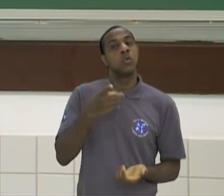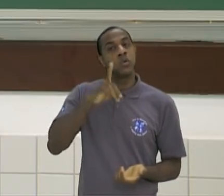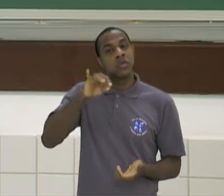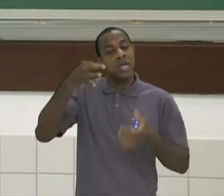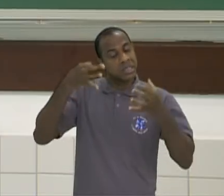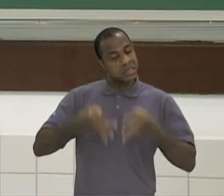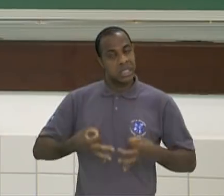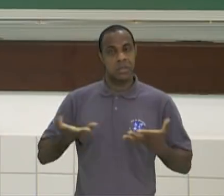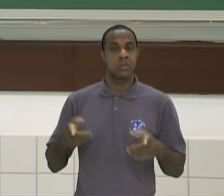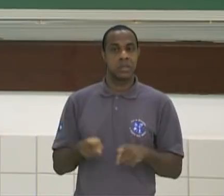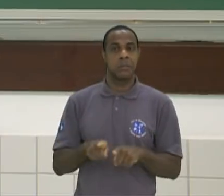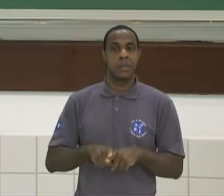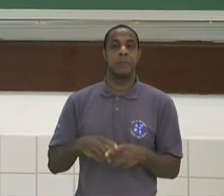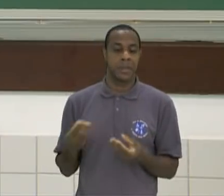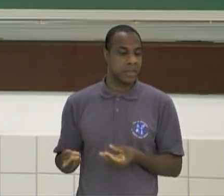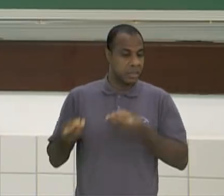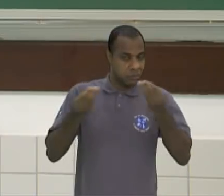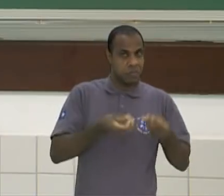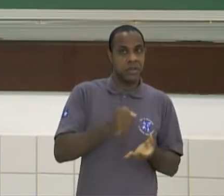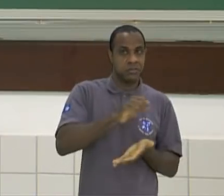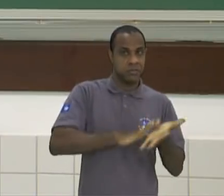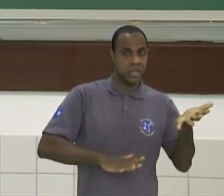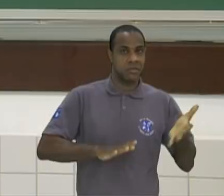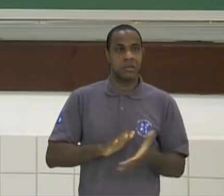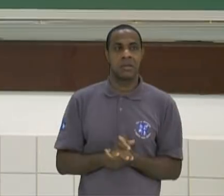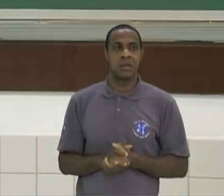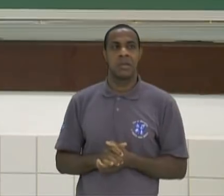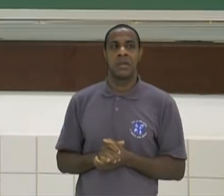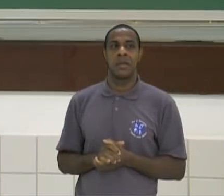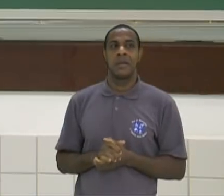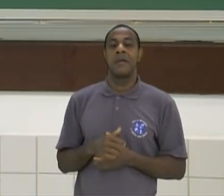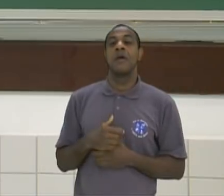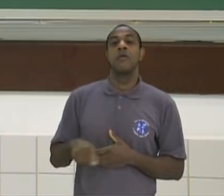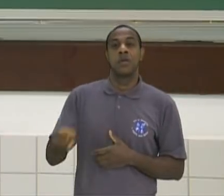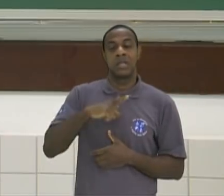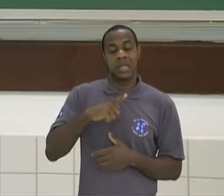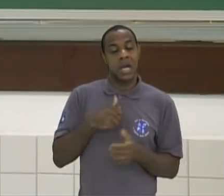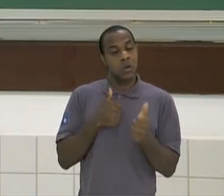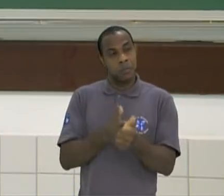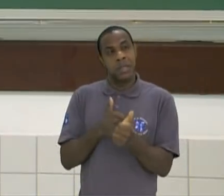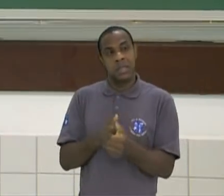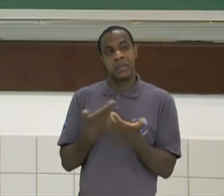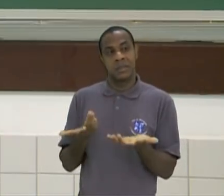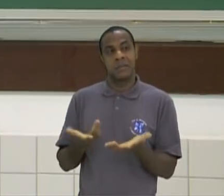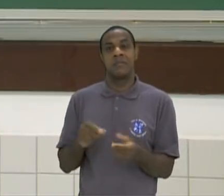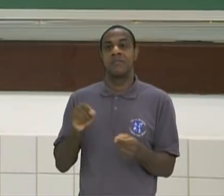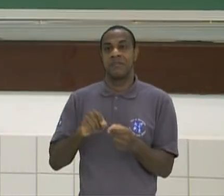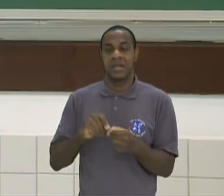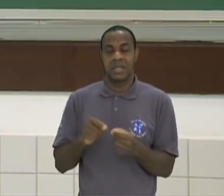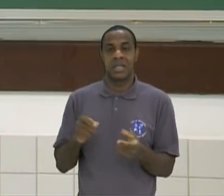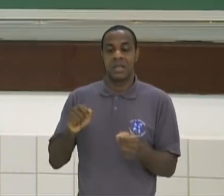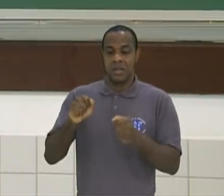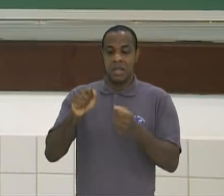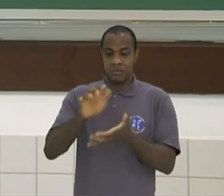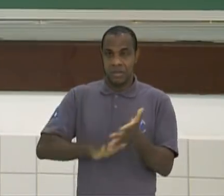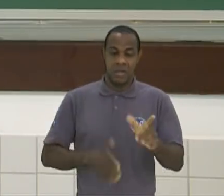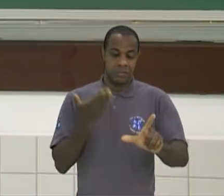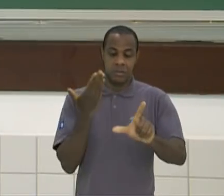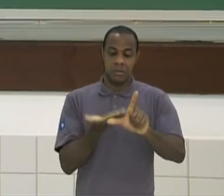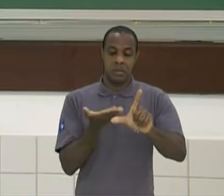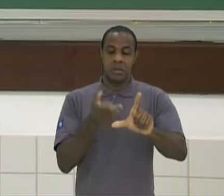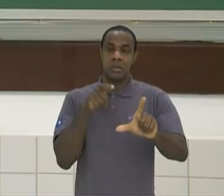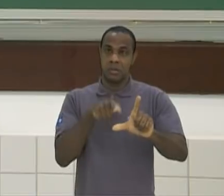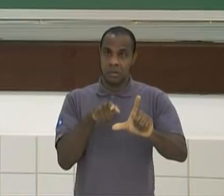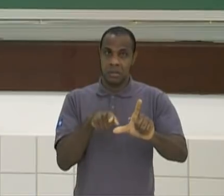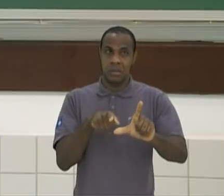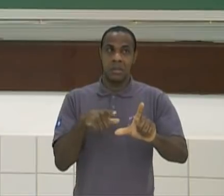escola devolver esse material. E também você que, lembra, né, você que está acompanhando as aulas, realiza atividades lá no Classroom, existe